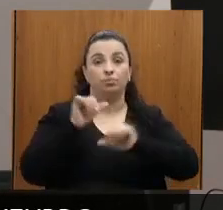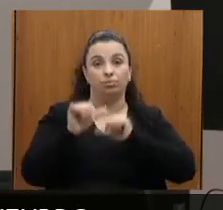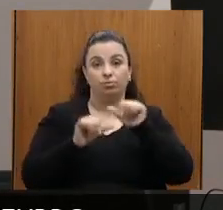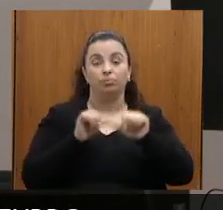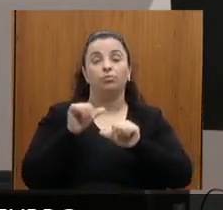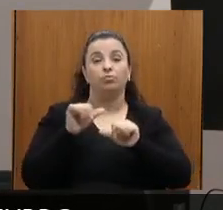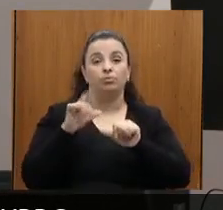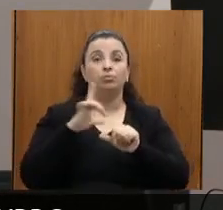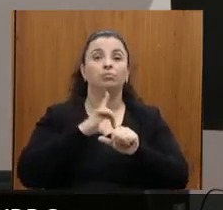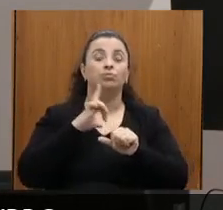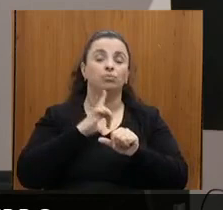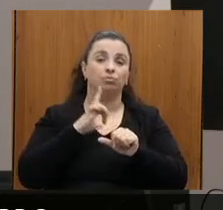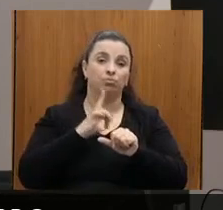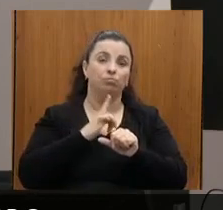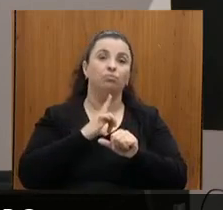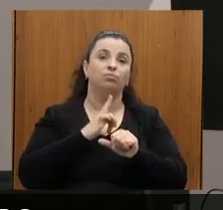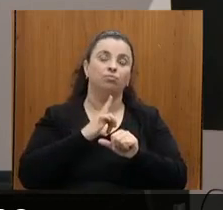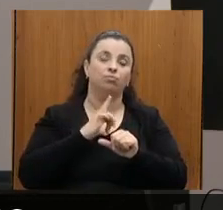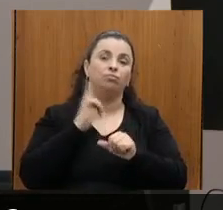Minas Gerais sofreu.